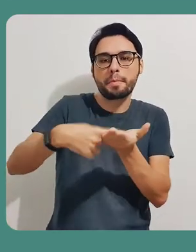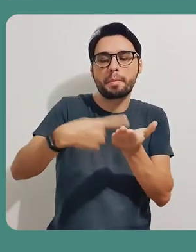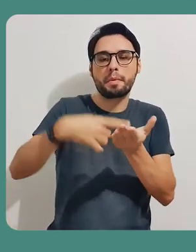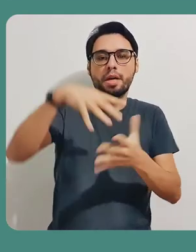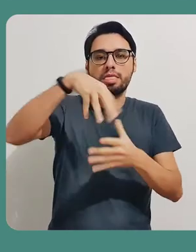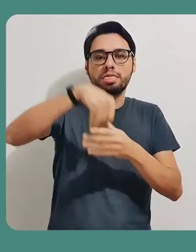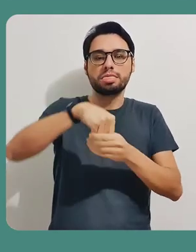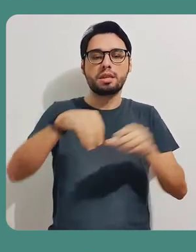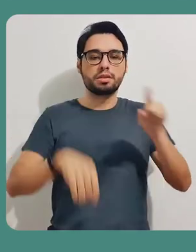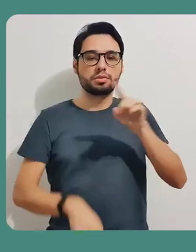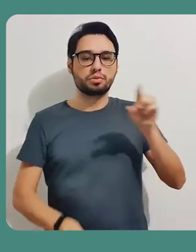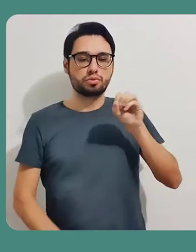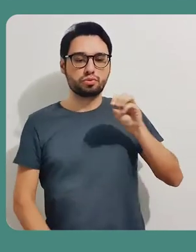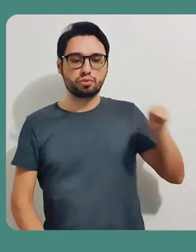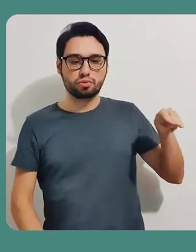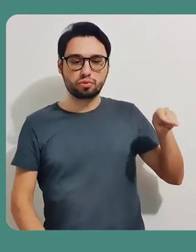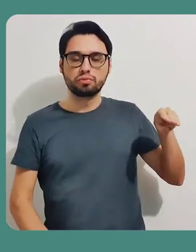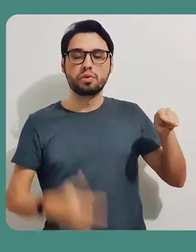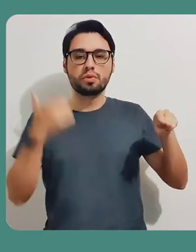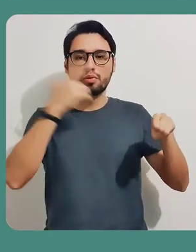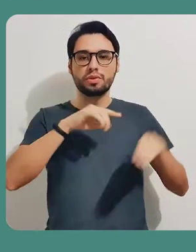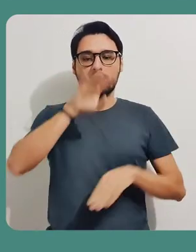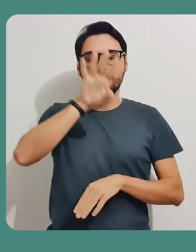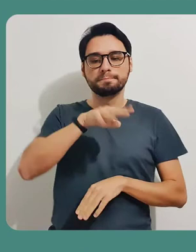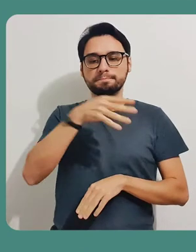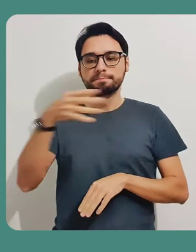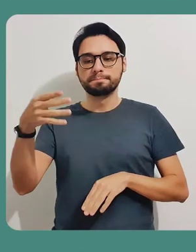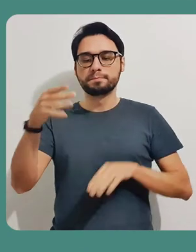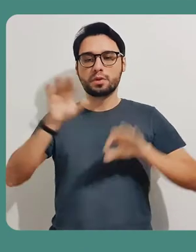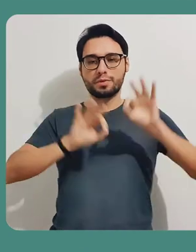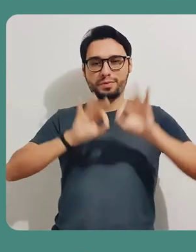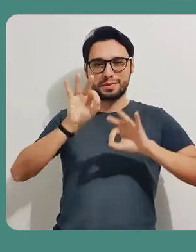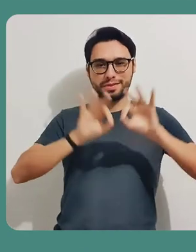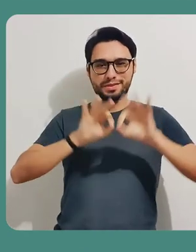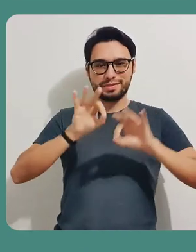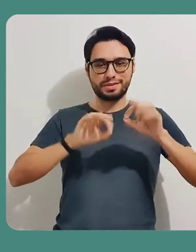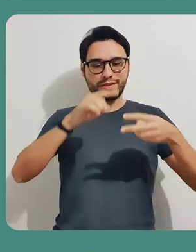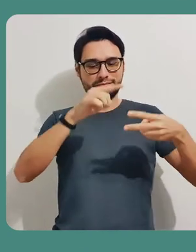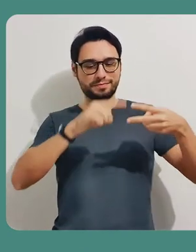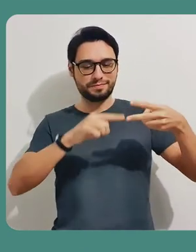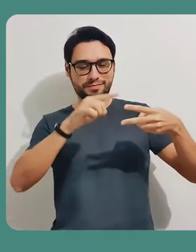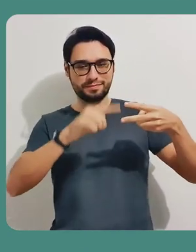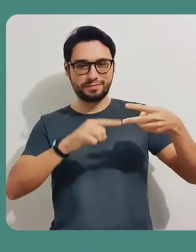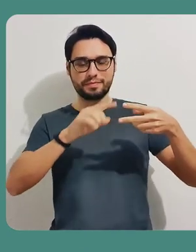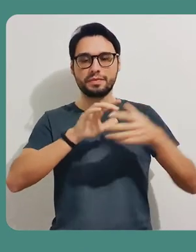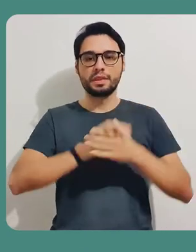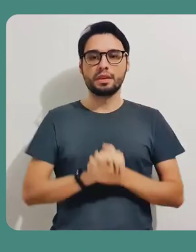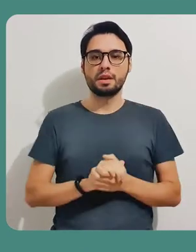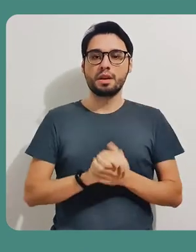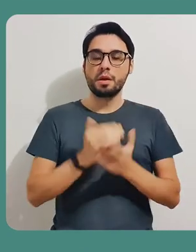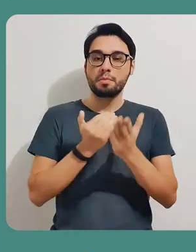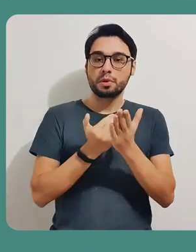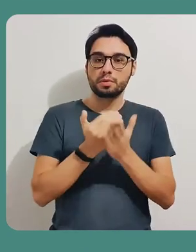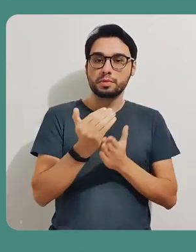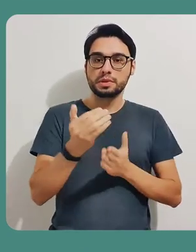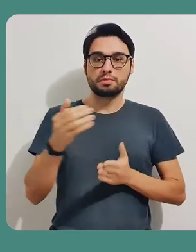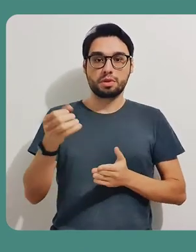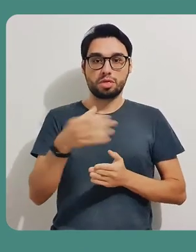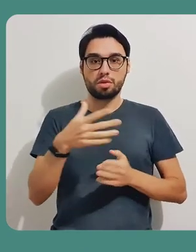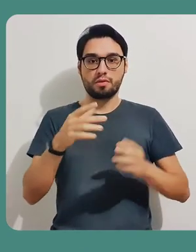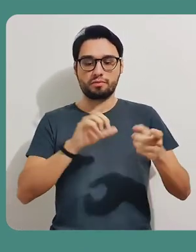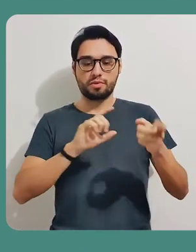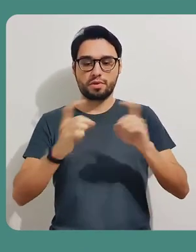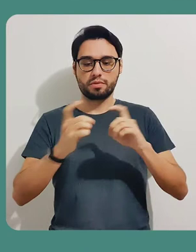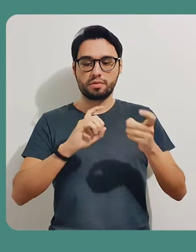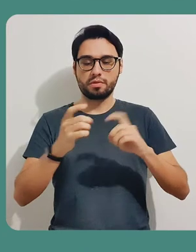das reuniões que você realiza pelos um dentro das suas agendas pessoais e profissionais no google ou no